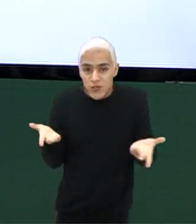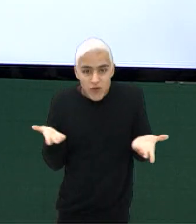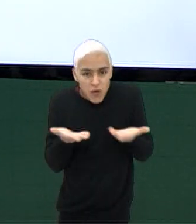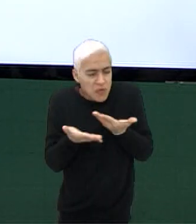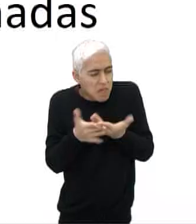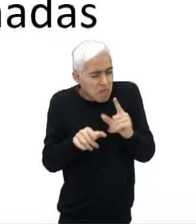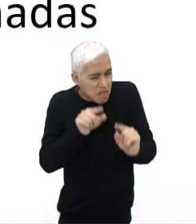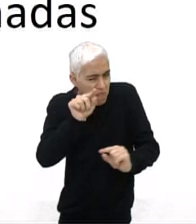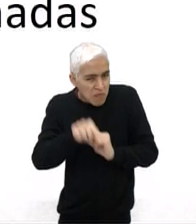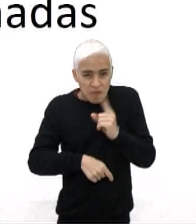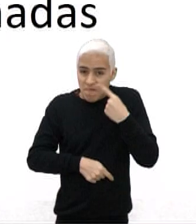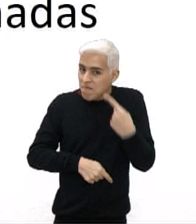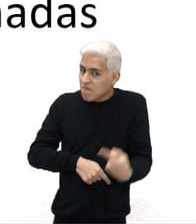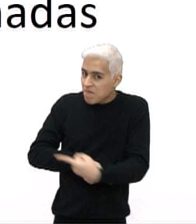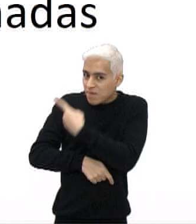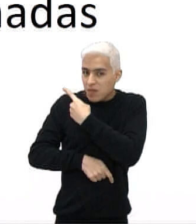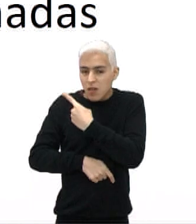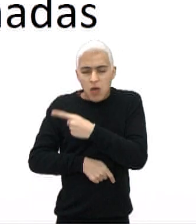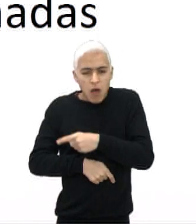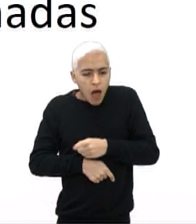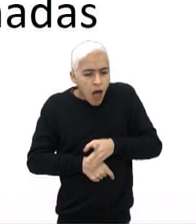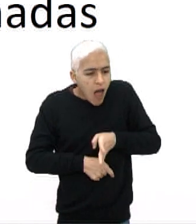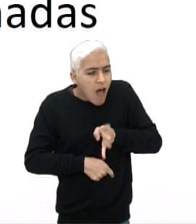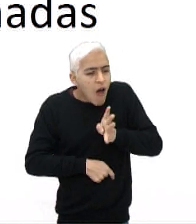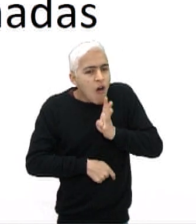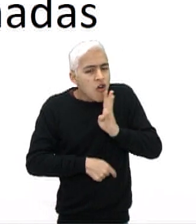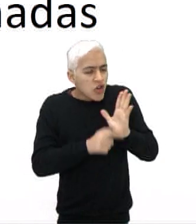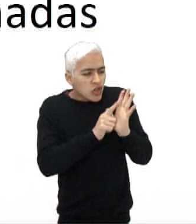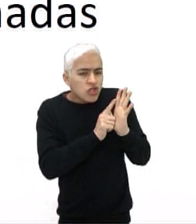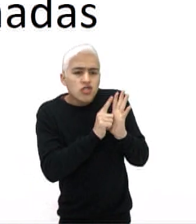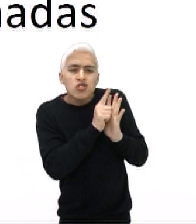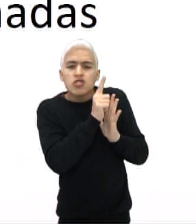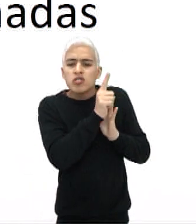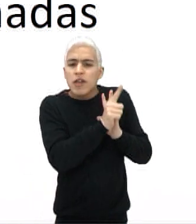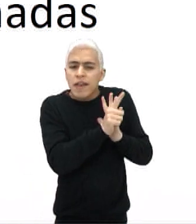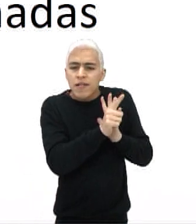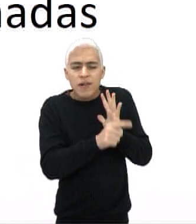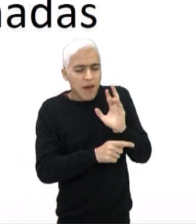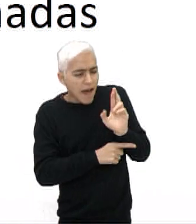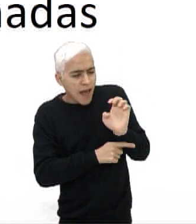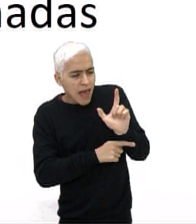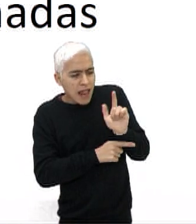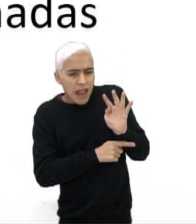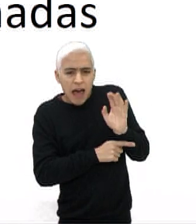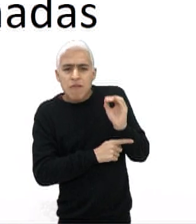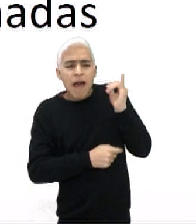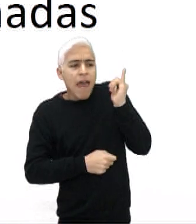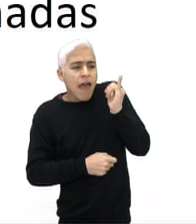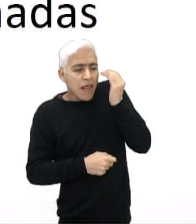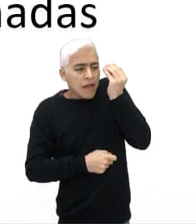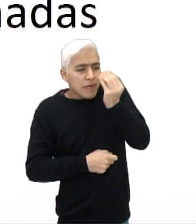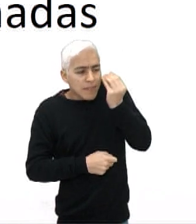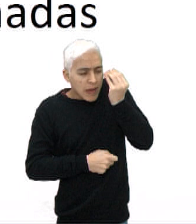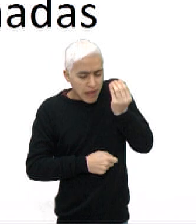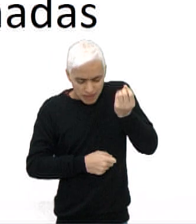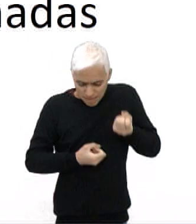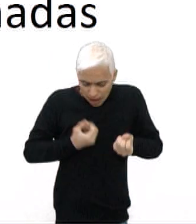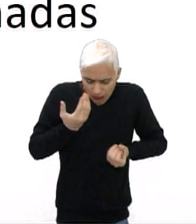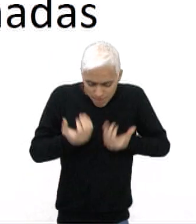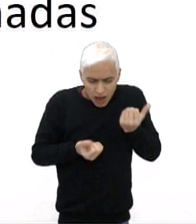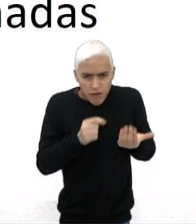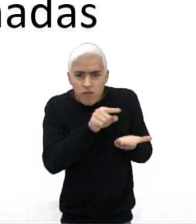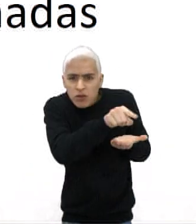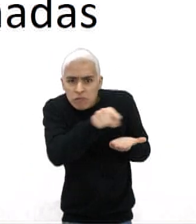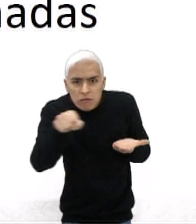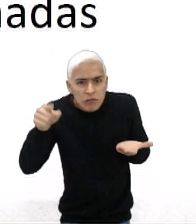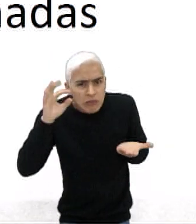hoje. Temos aqui, conhecer o gênero relato de experiência. Já tiveram algumas experiências de